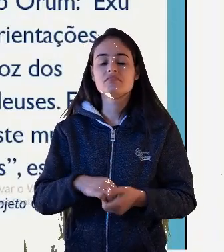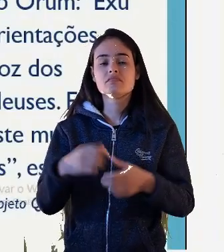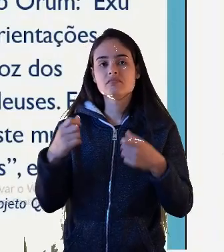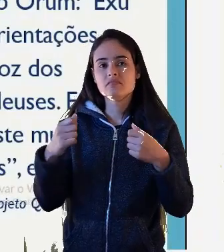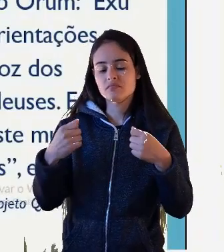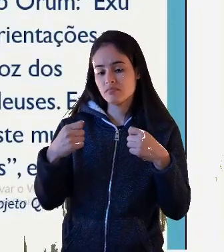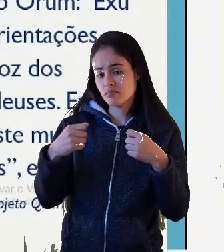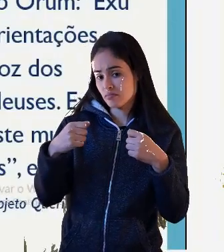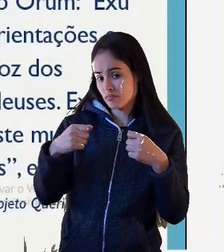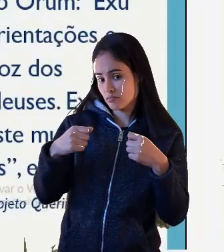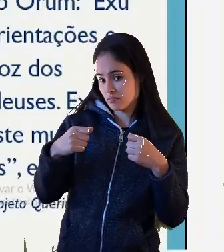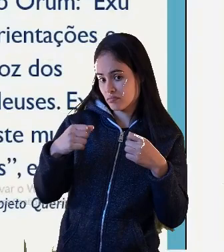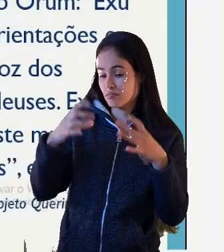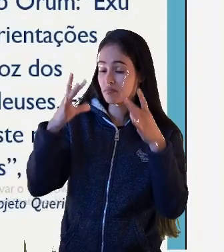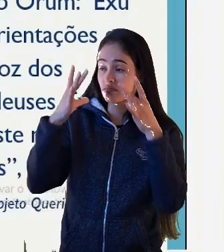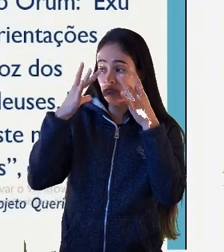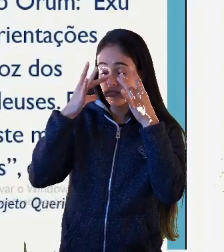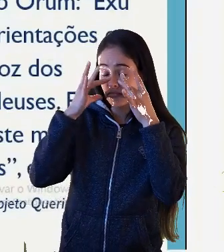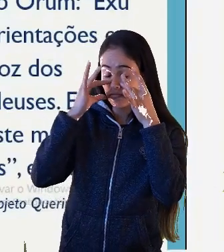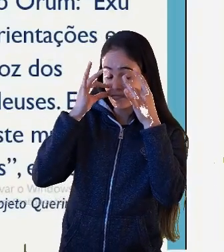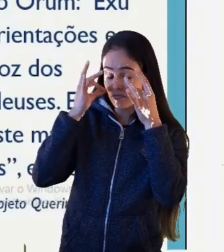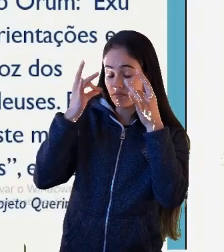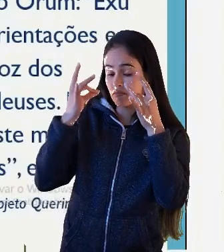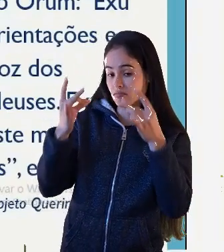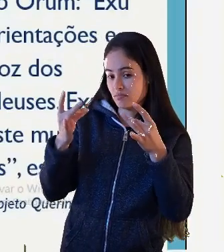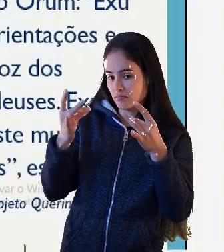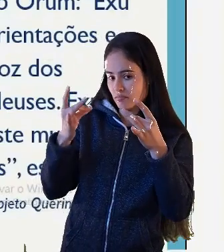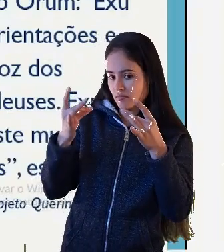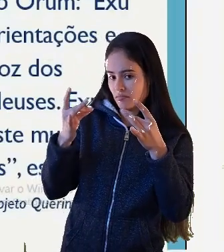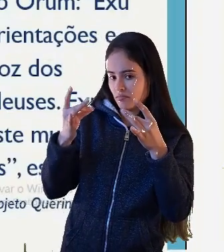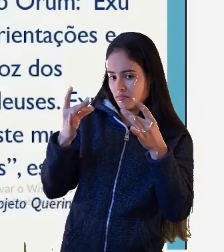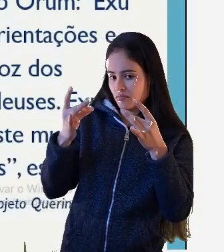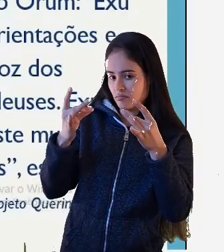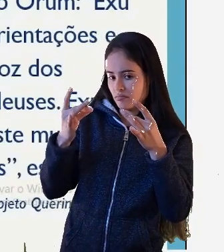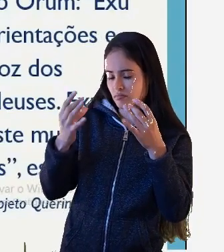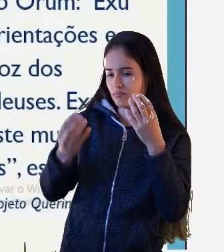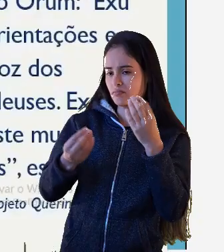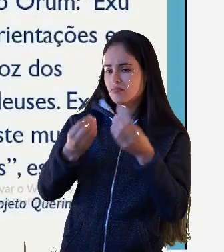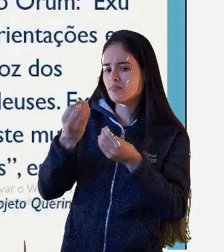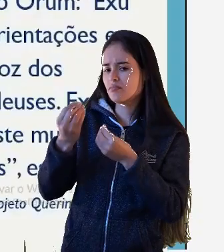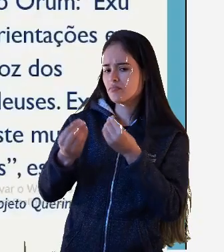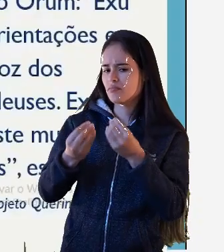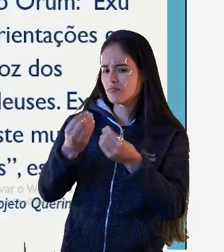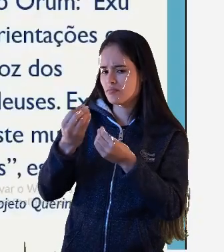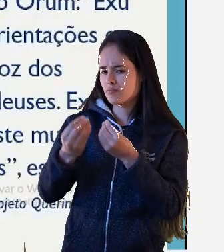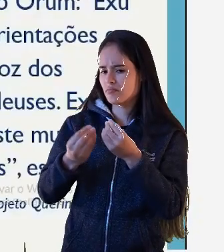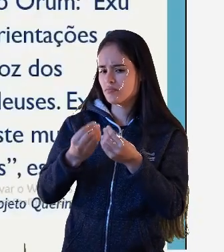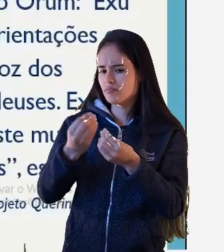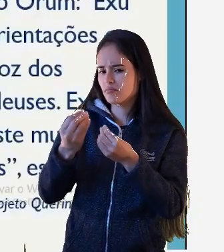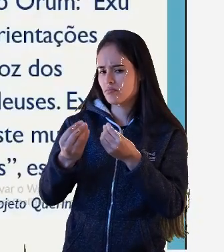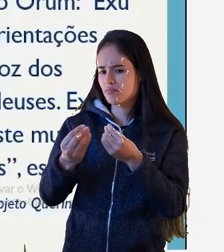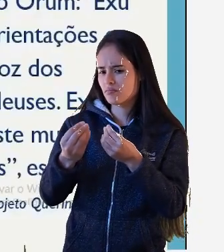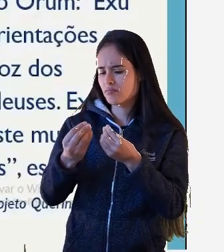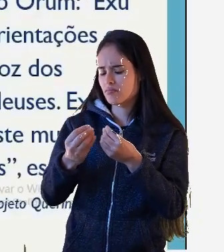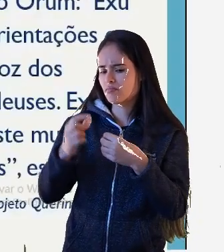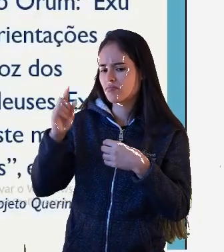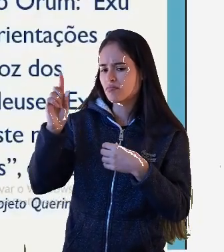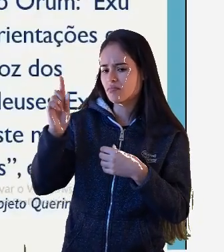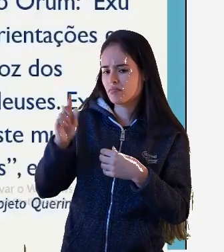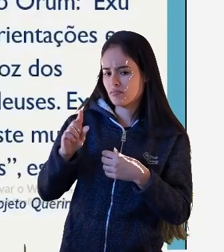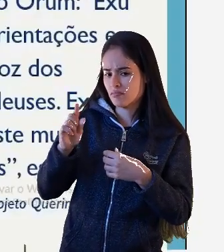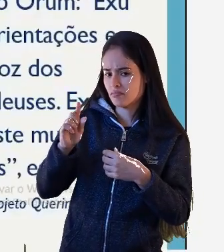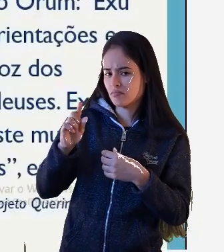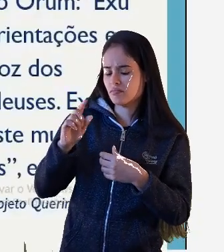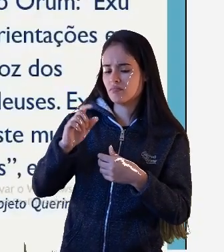os seus cultos, né? Ocultarem os seus cultos é engraçado. Para poderem fazer, né? Para poderem rezar, para poderem,